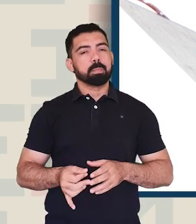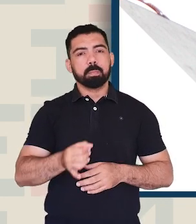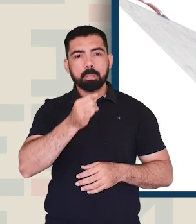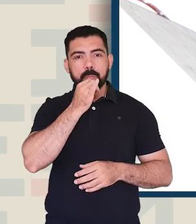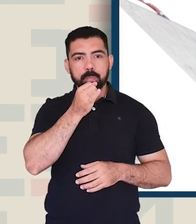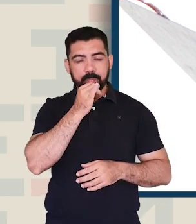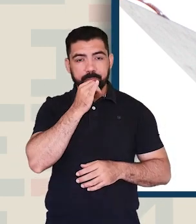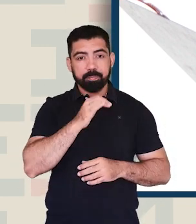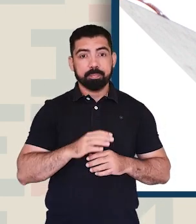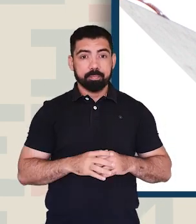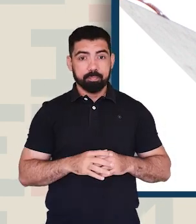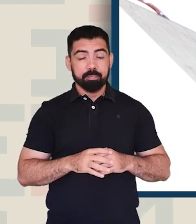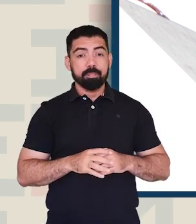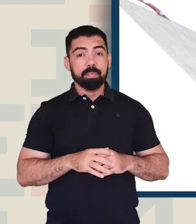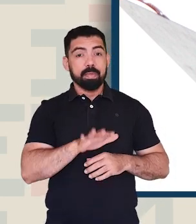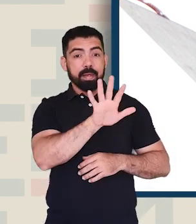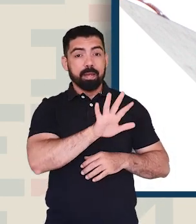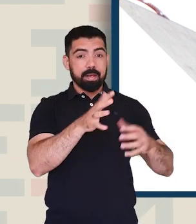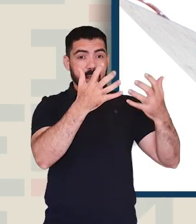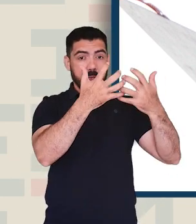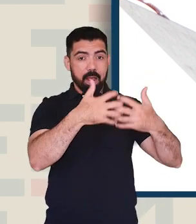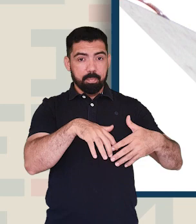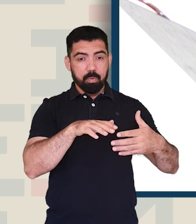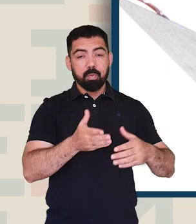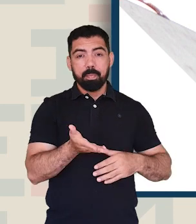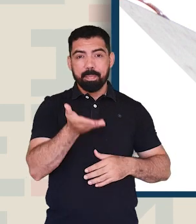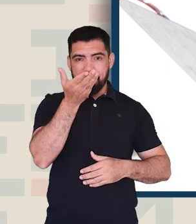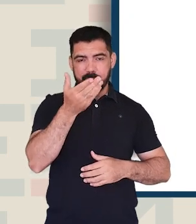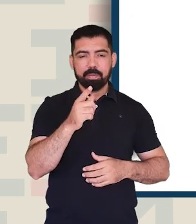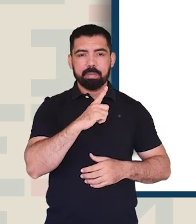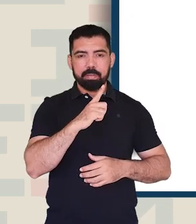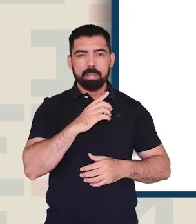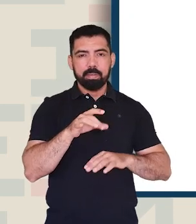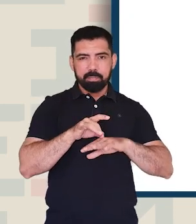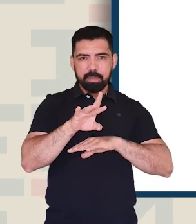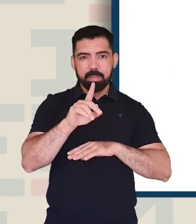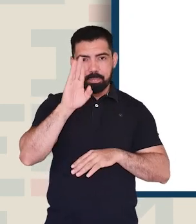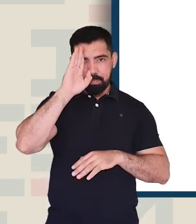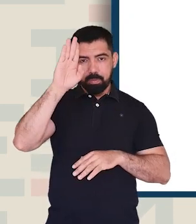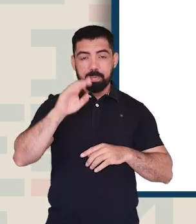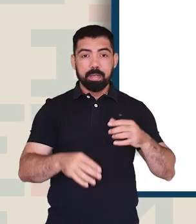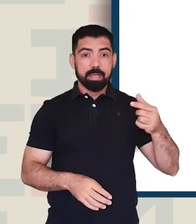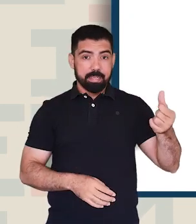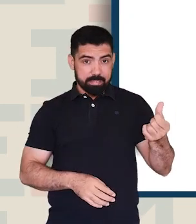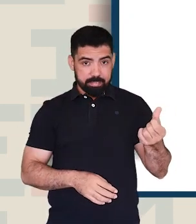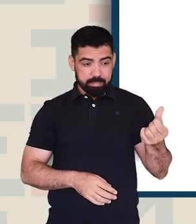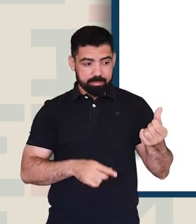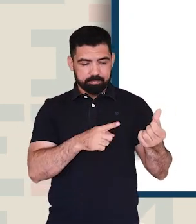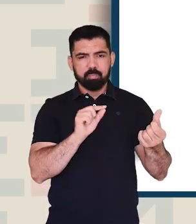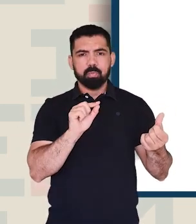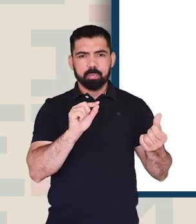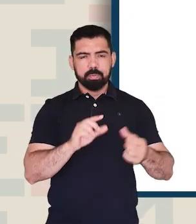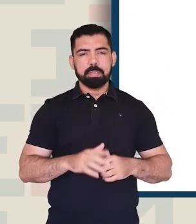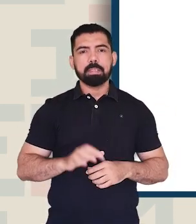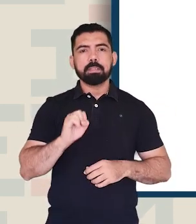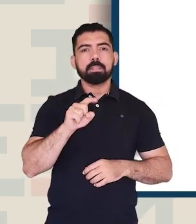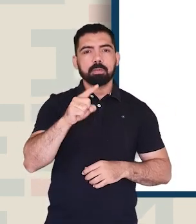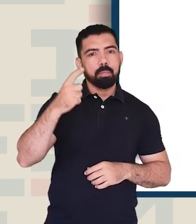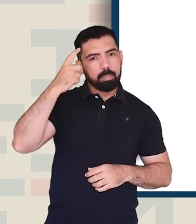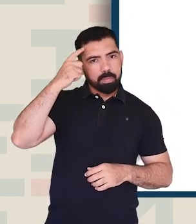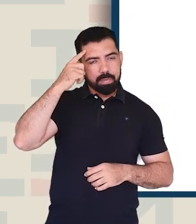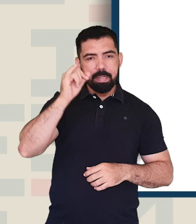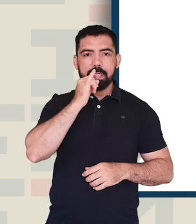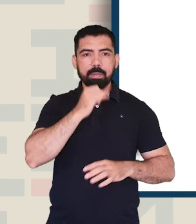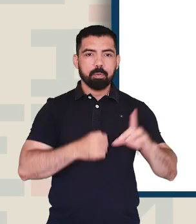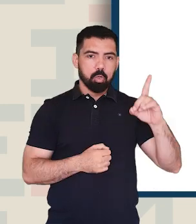por exemplo, no campo harmônico maior tem uma dica muito boa, principalmente na sexta corda, que é o seguinte. Se você pensar aí